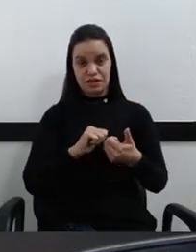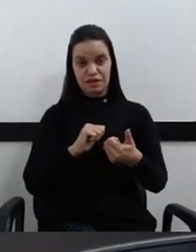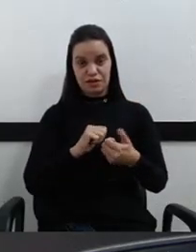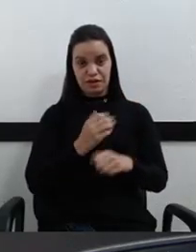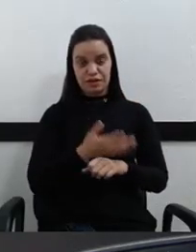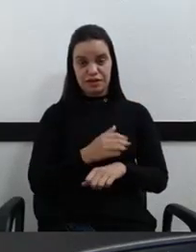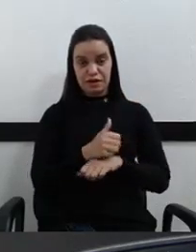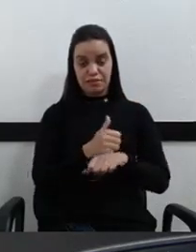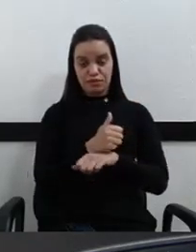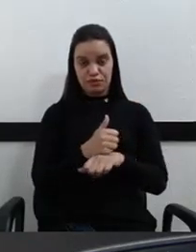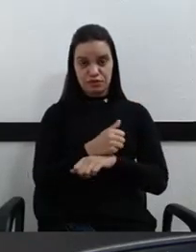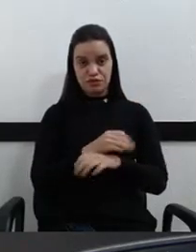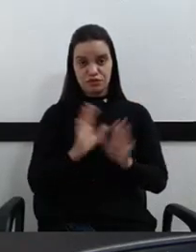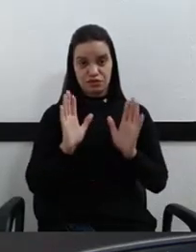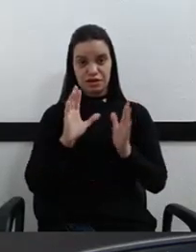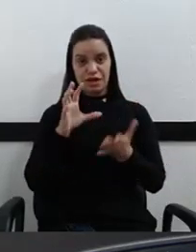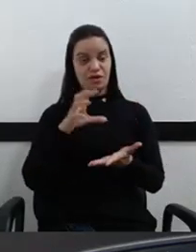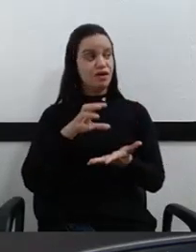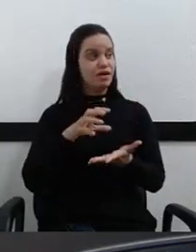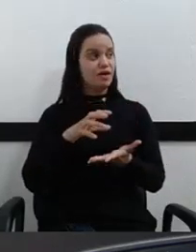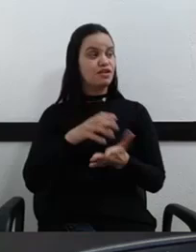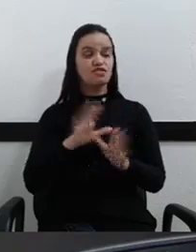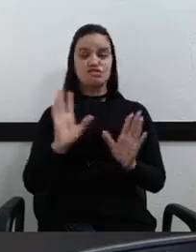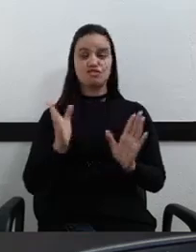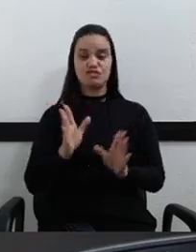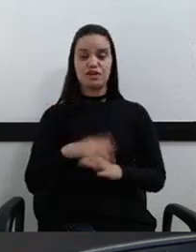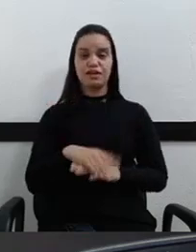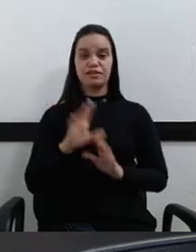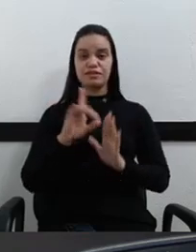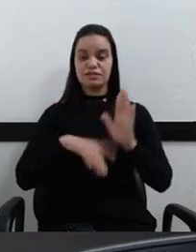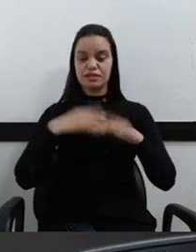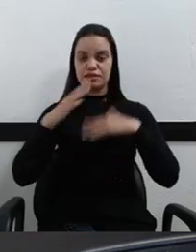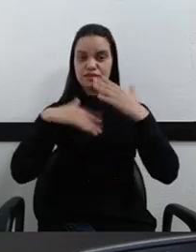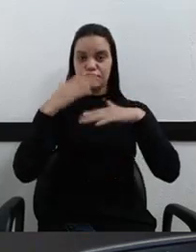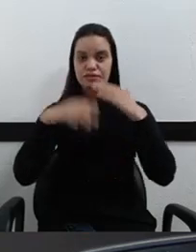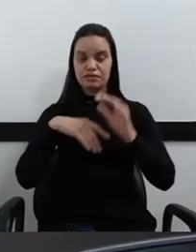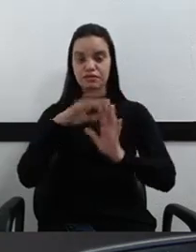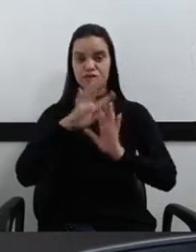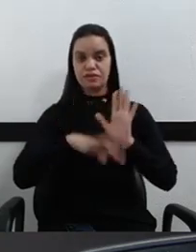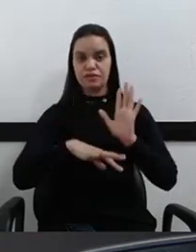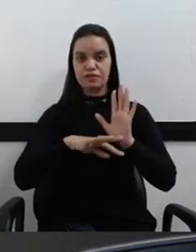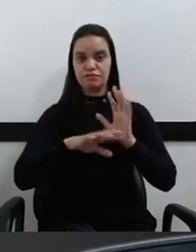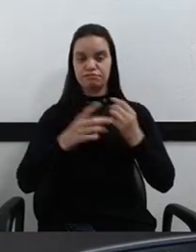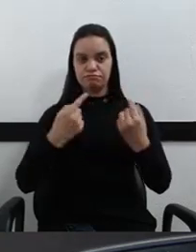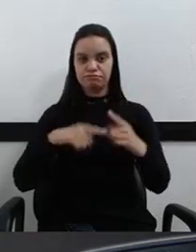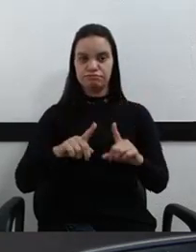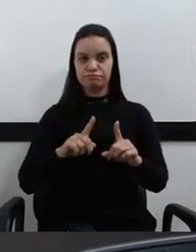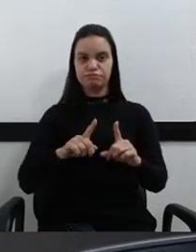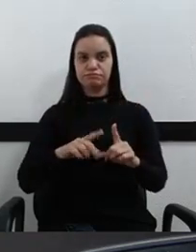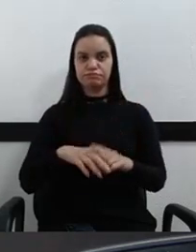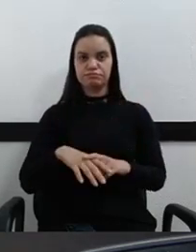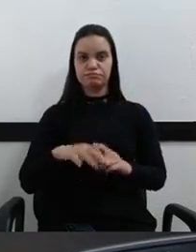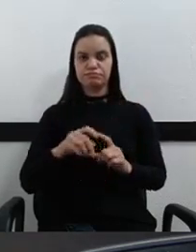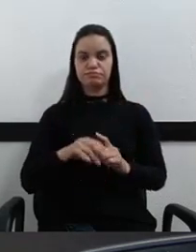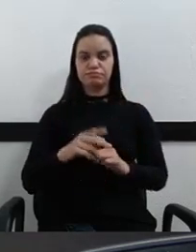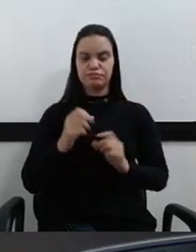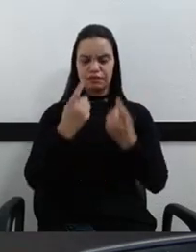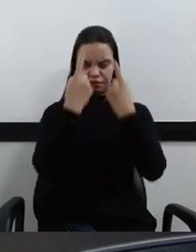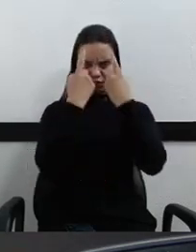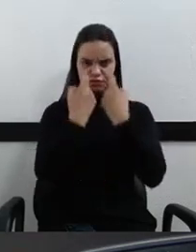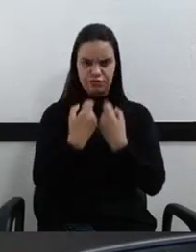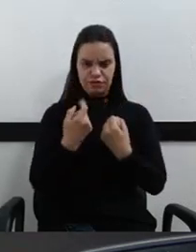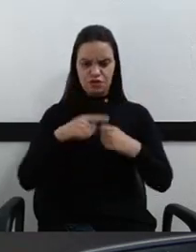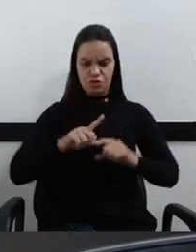comento, com destaque para a titulação de mestre em Direito e Desenvolvimento com a tese Enfrentamento Intersetorial da Violência